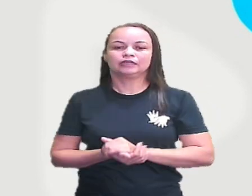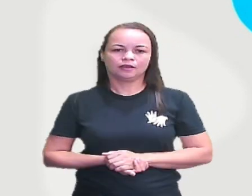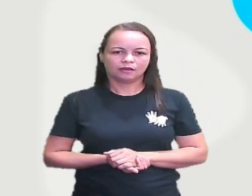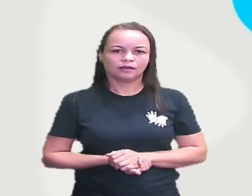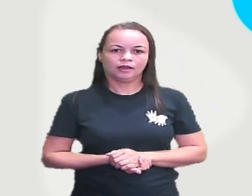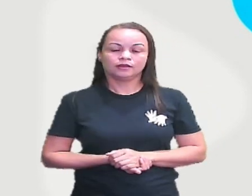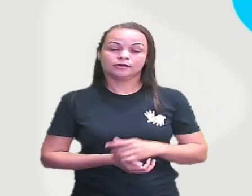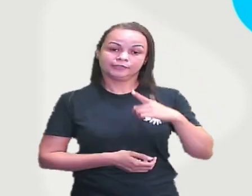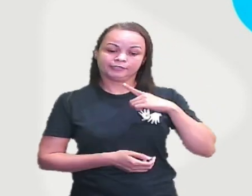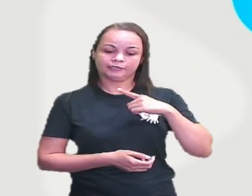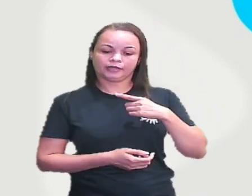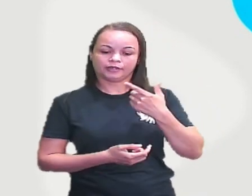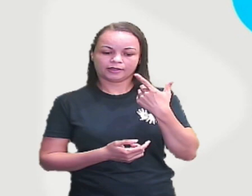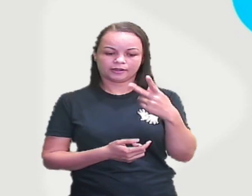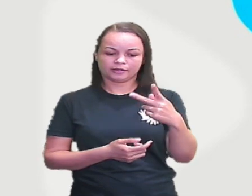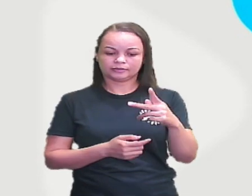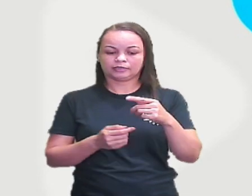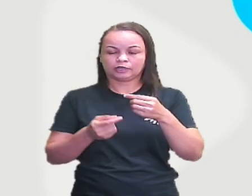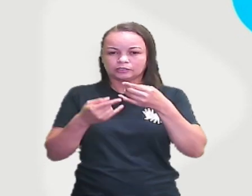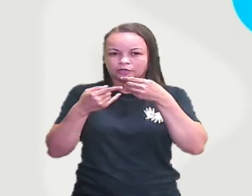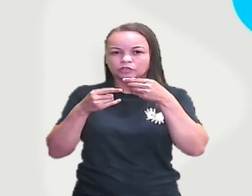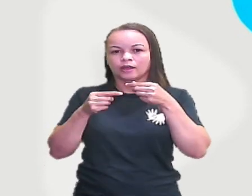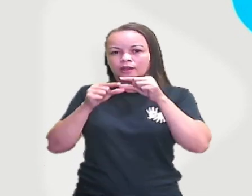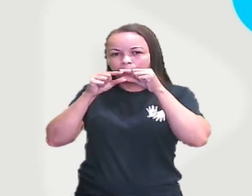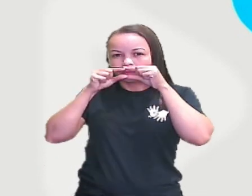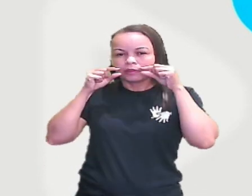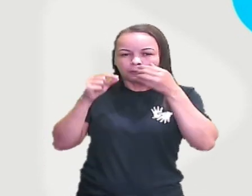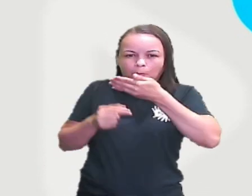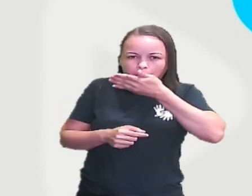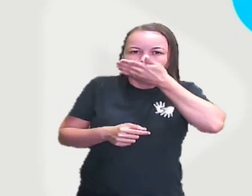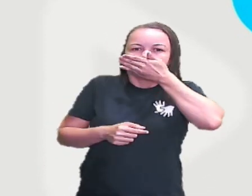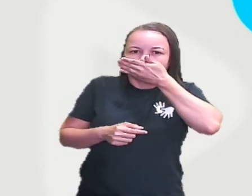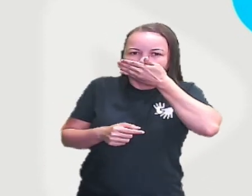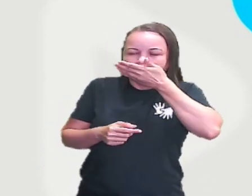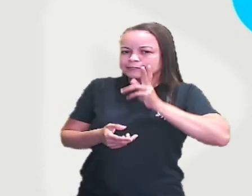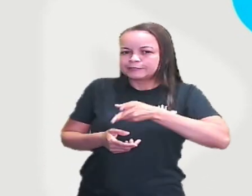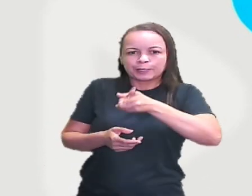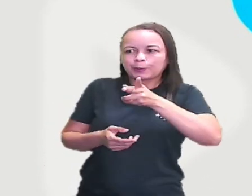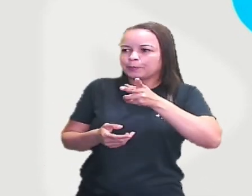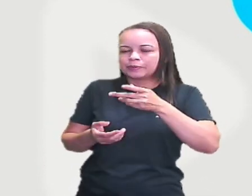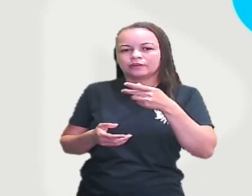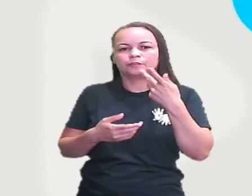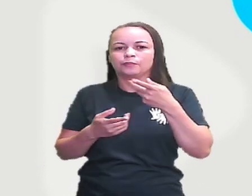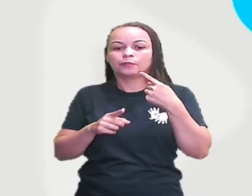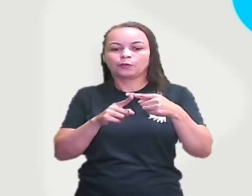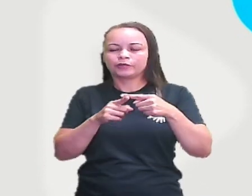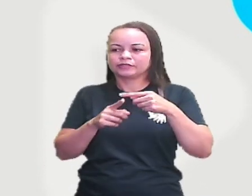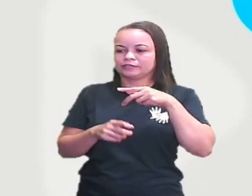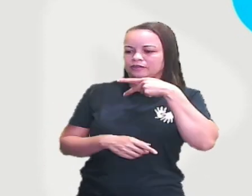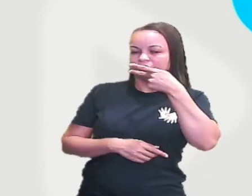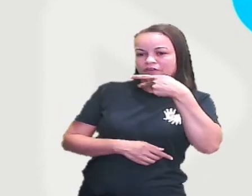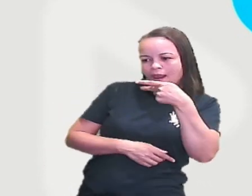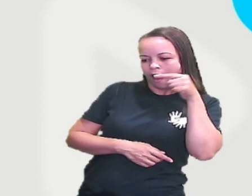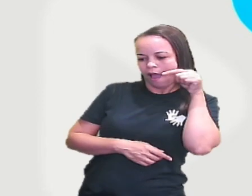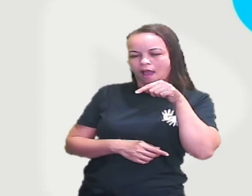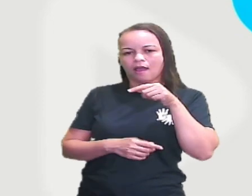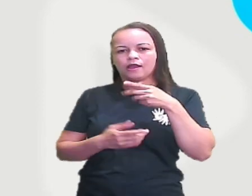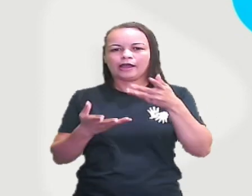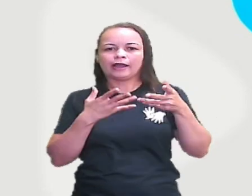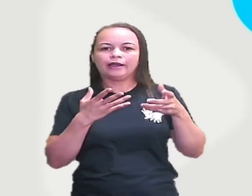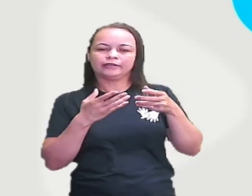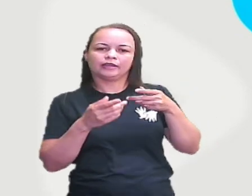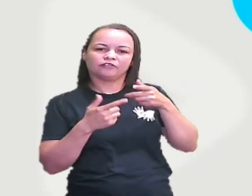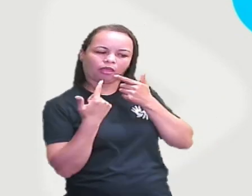aí tem essa tarja aí, ele tem que se manter com a boca fechada aí o tempo todo, porque se ele abrir a boca, ele corre o risco de